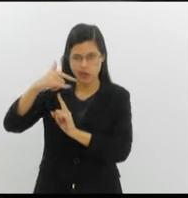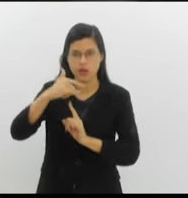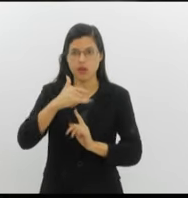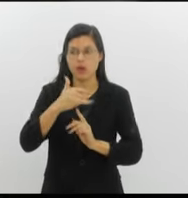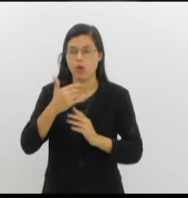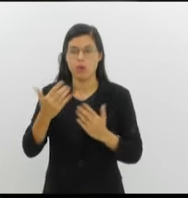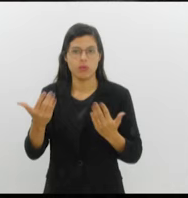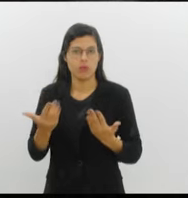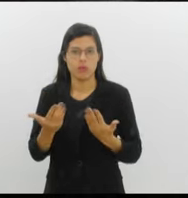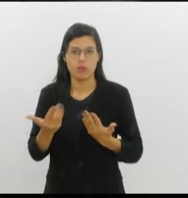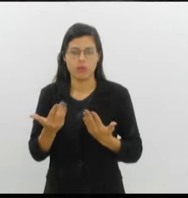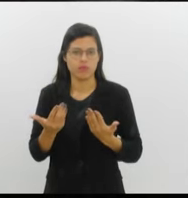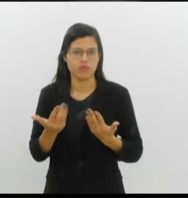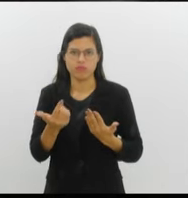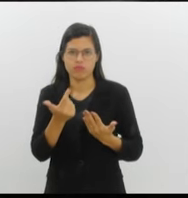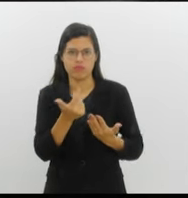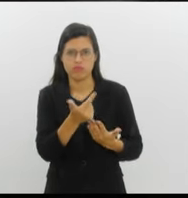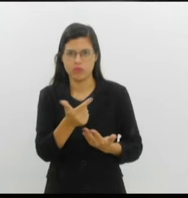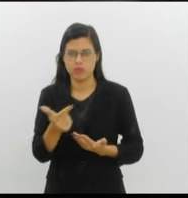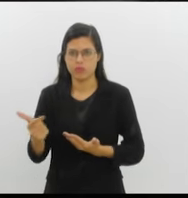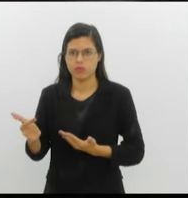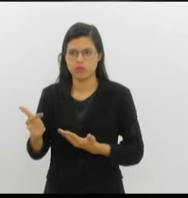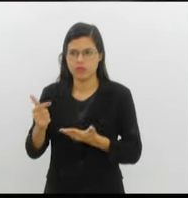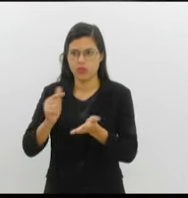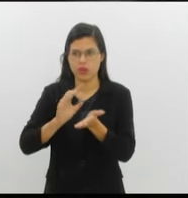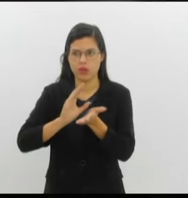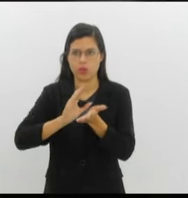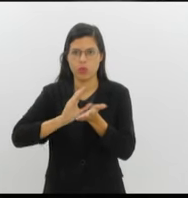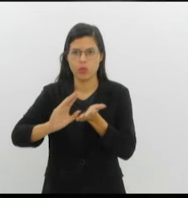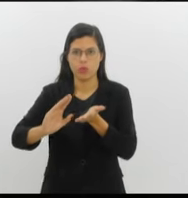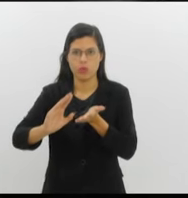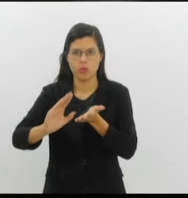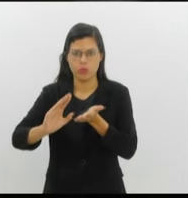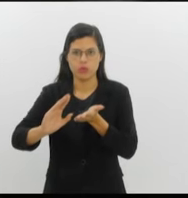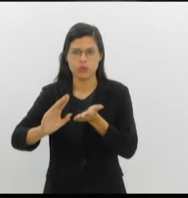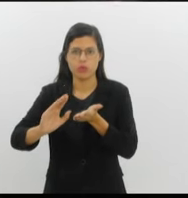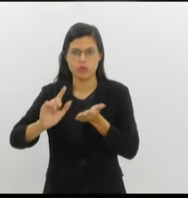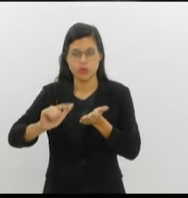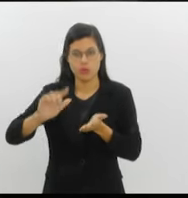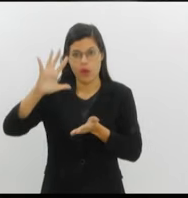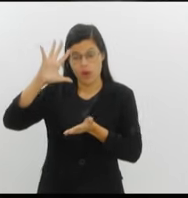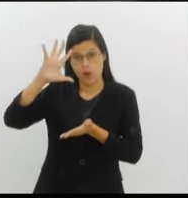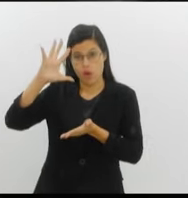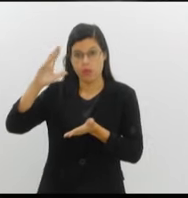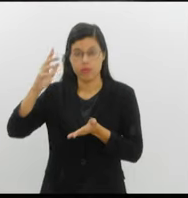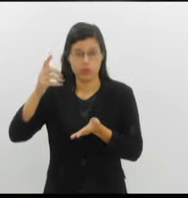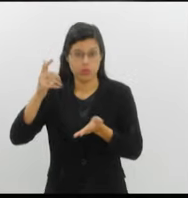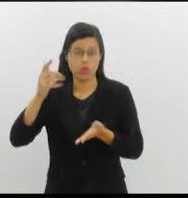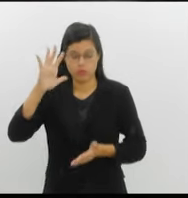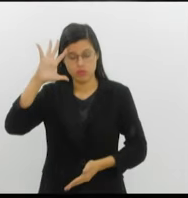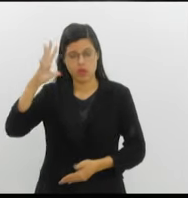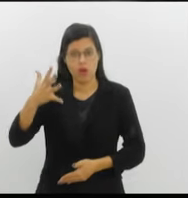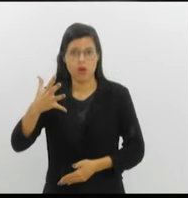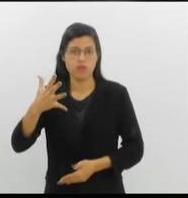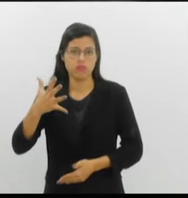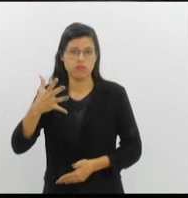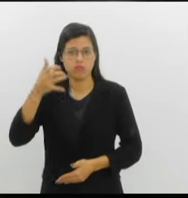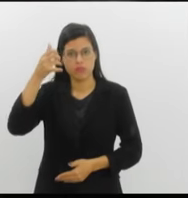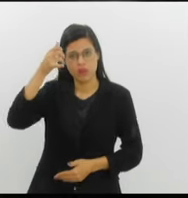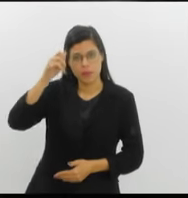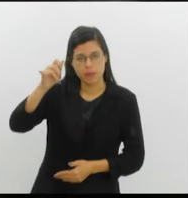tem nenhum custo astronômico e é uma solução preventiva. E por que que não